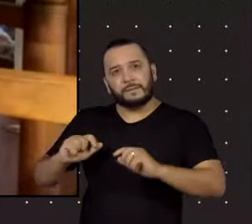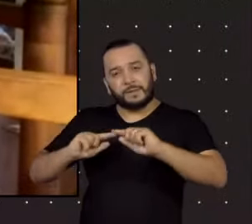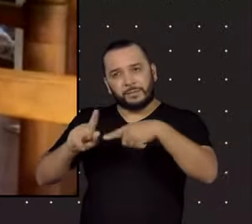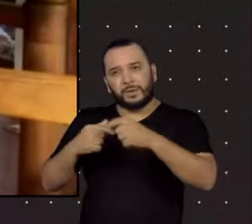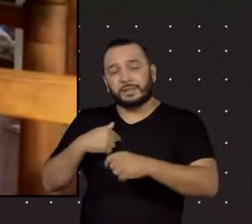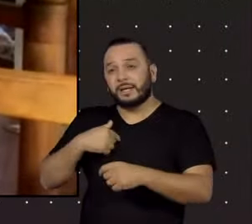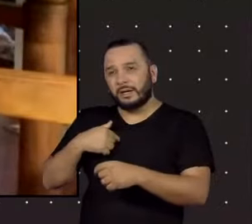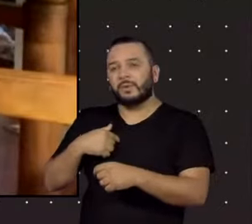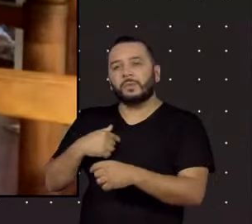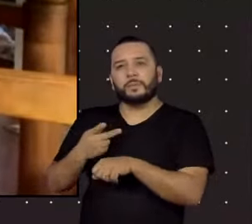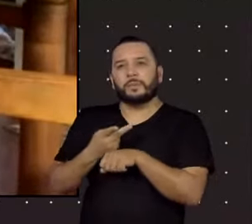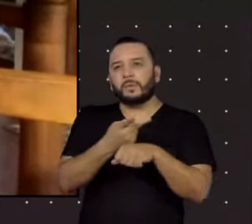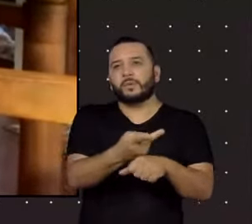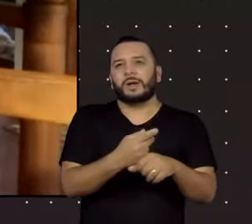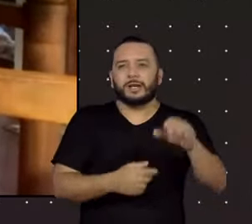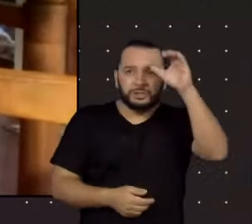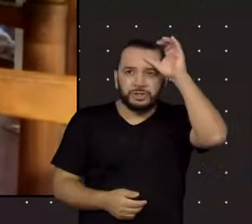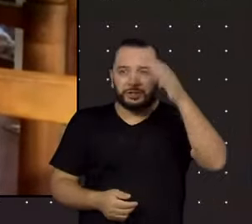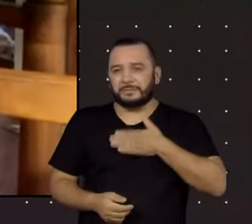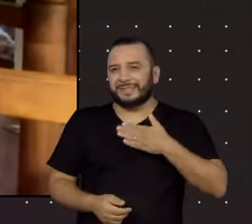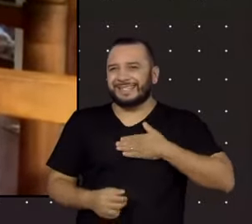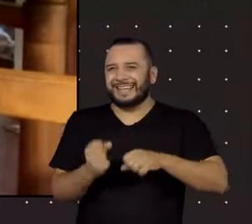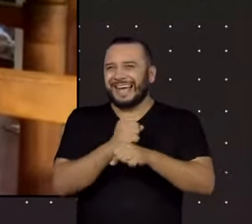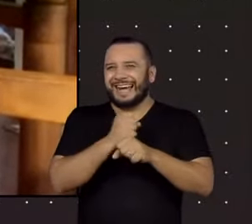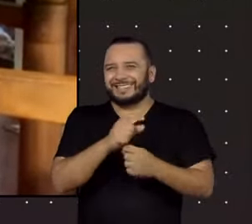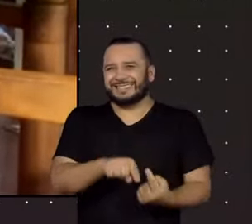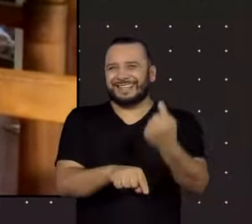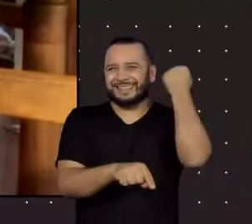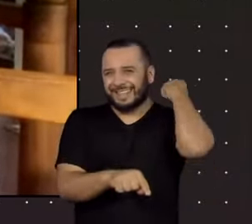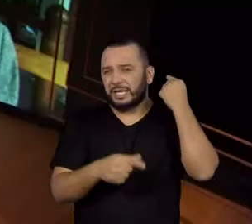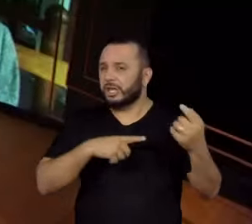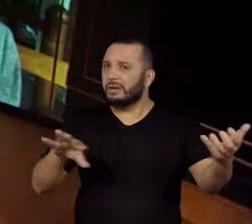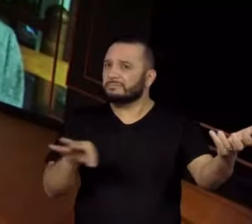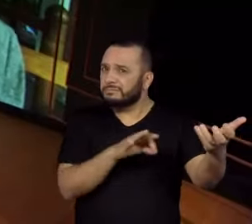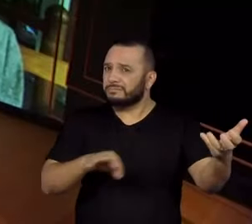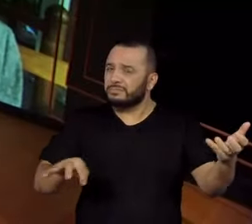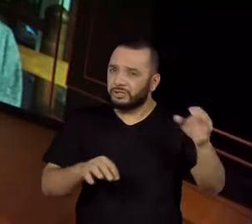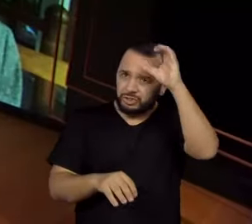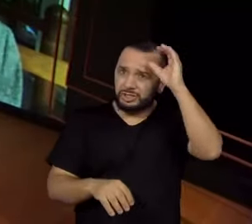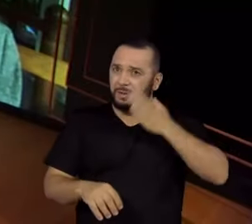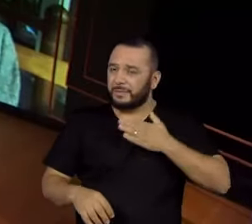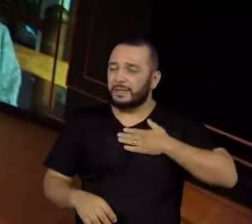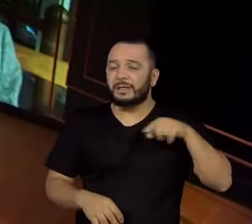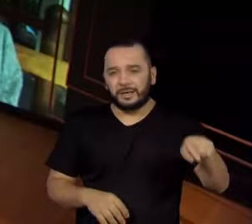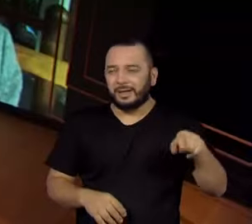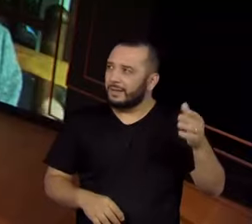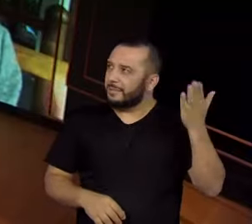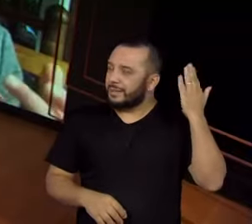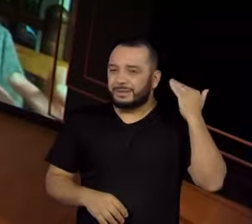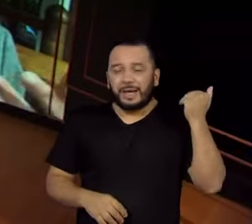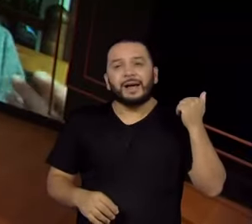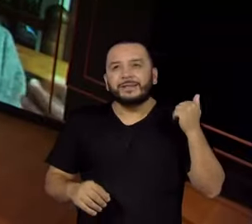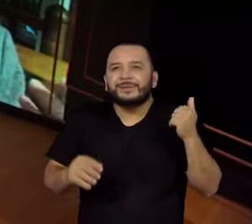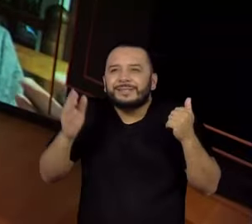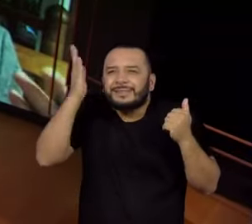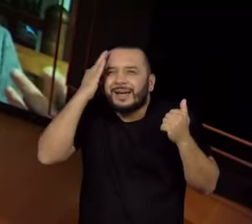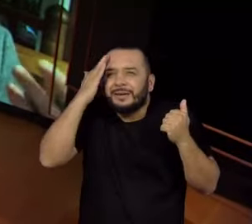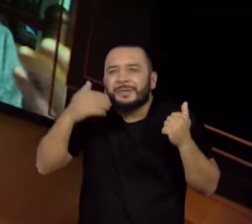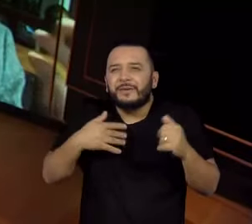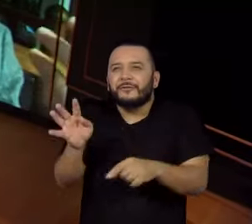tinha tocado violino num cinema, no Largo Paissandu, Cinema Avenida, porque quando o cinema era mudo, antes de começar o filme, uma pequena